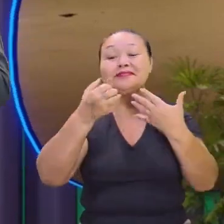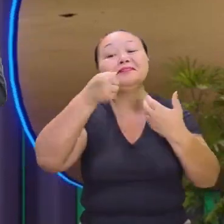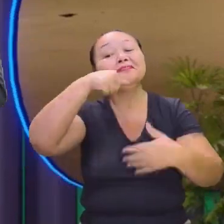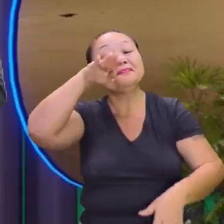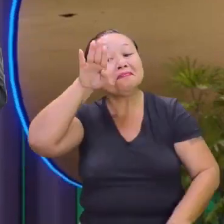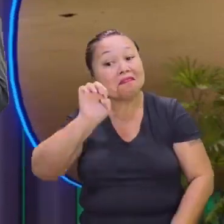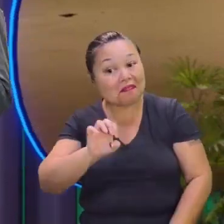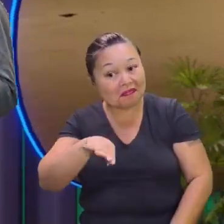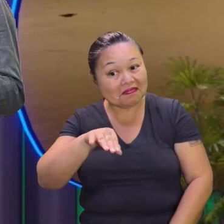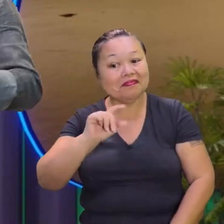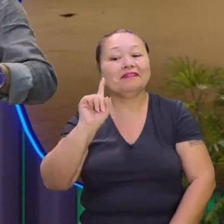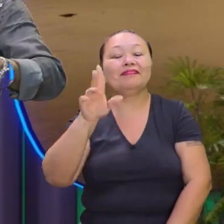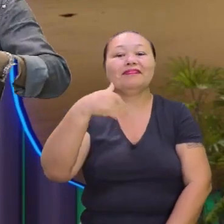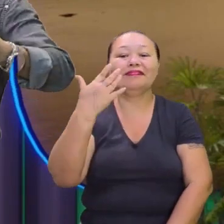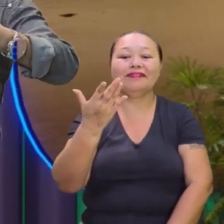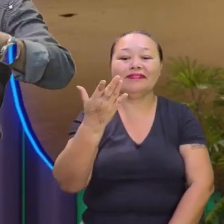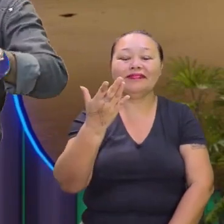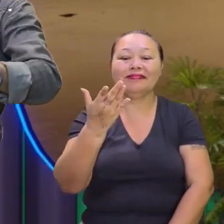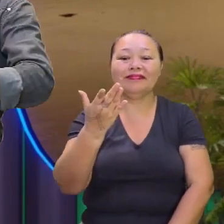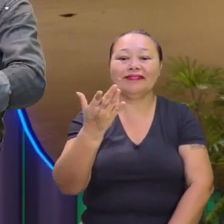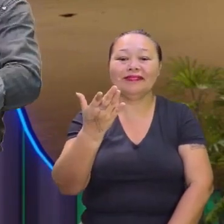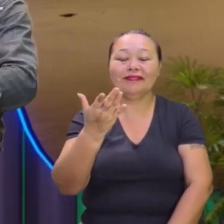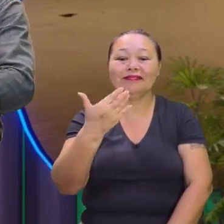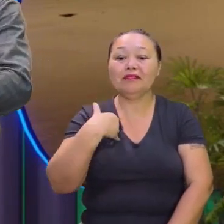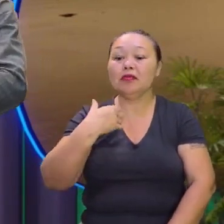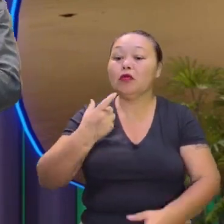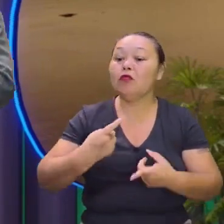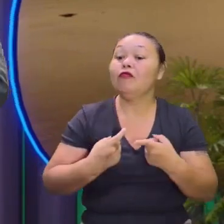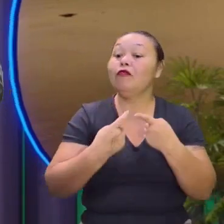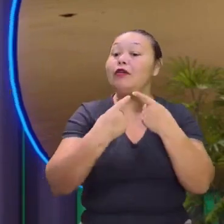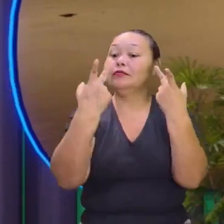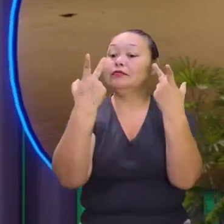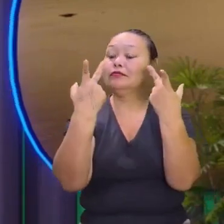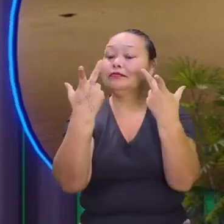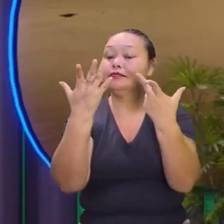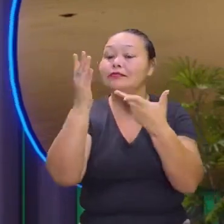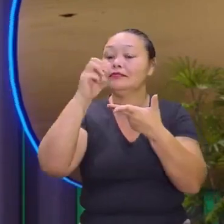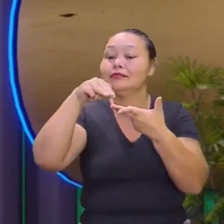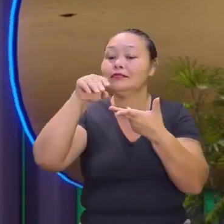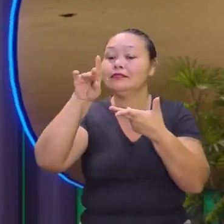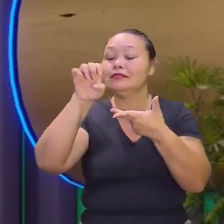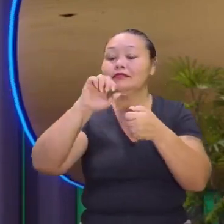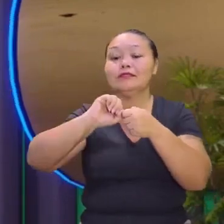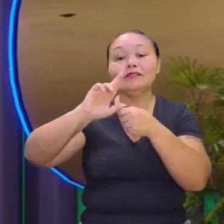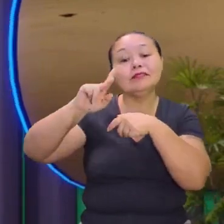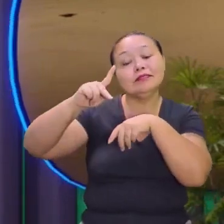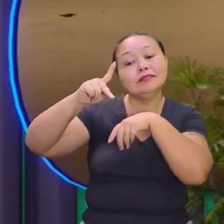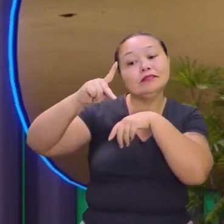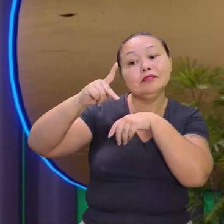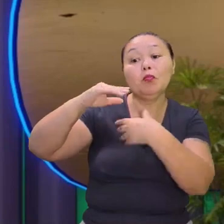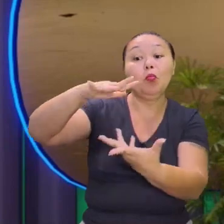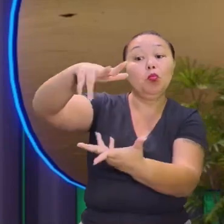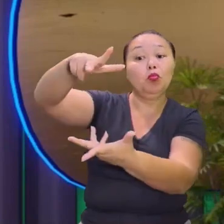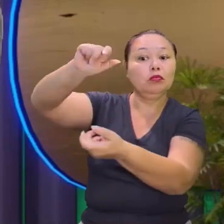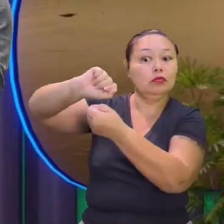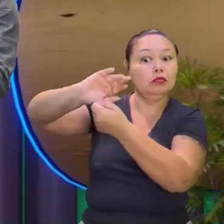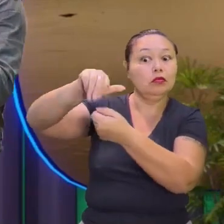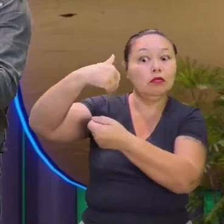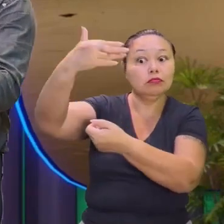desenvolvendo bem. Com certeza. Inclusive exportando commodities para o